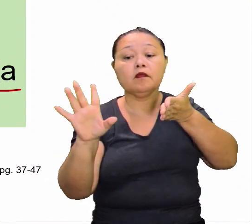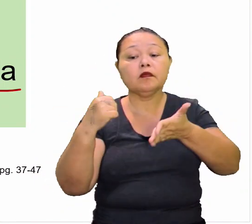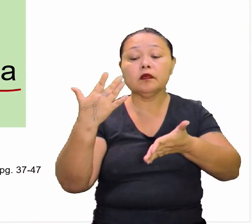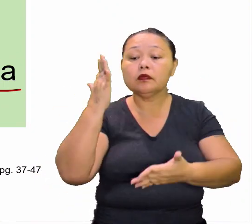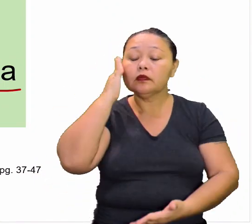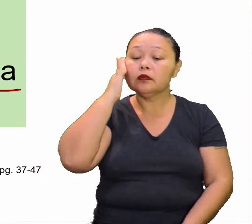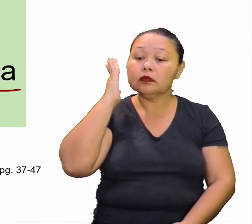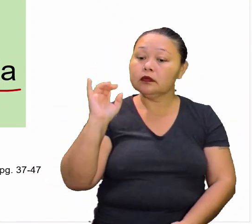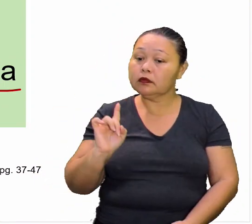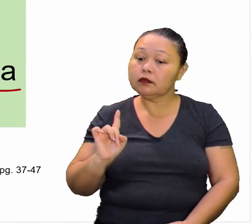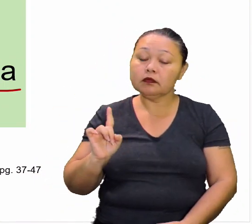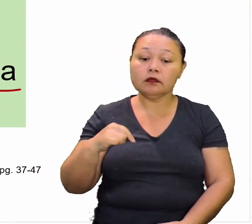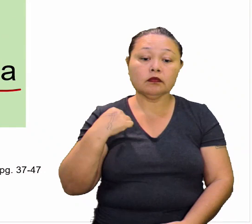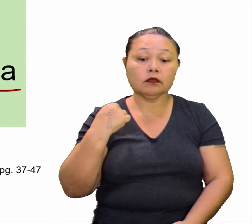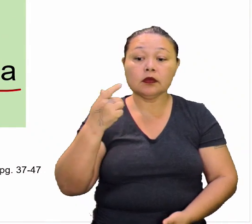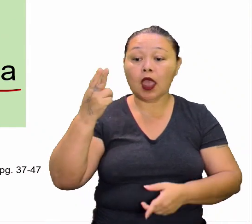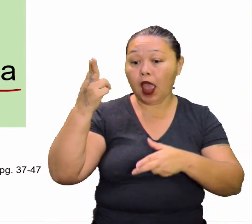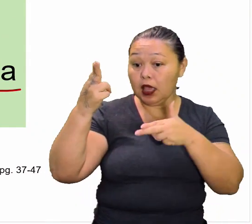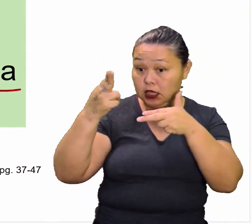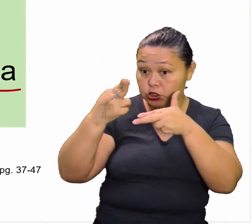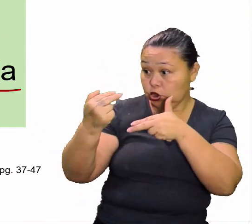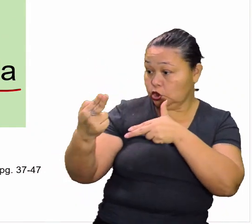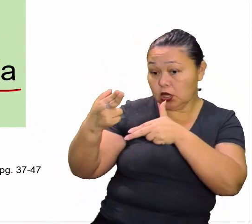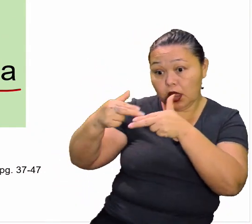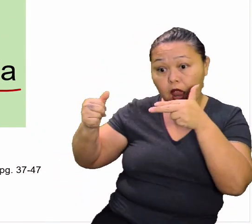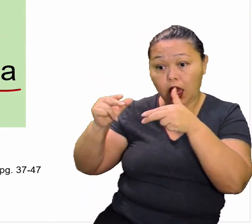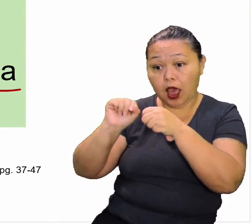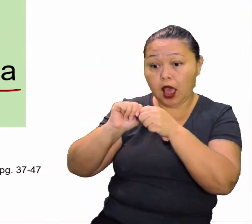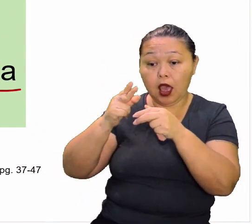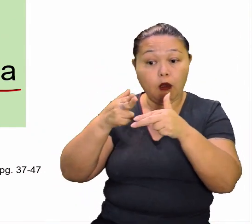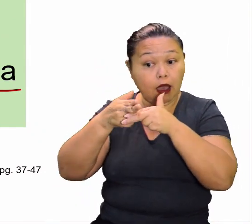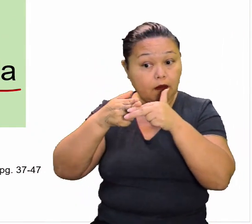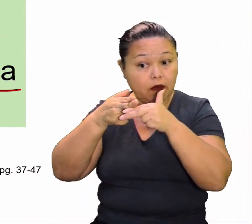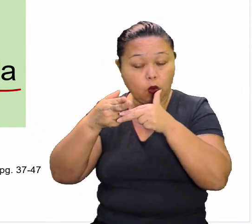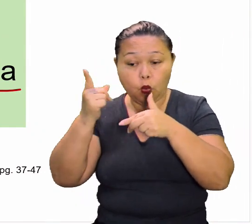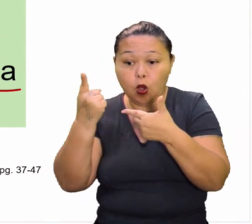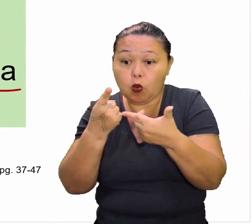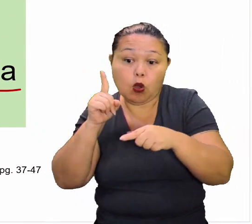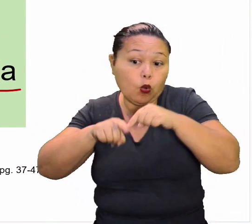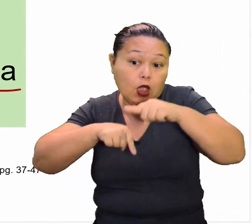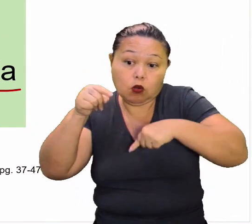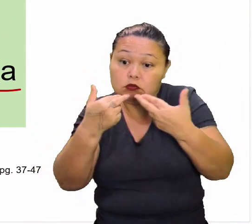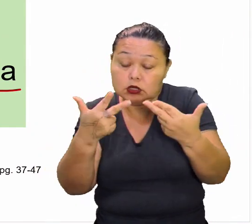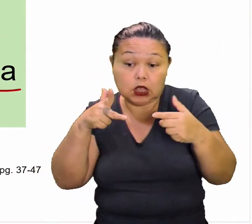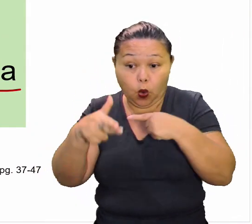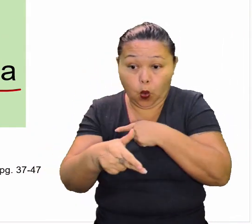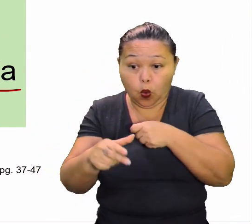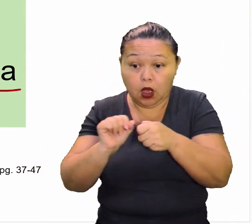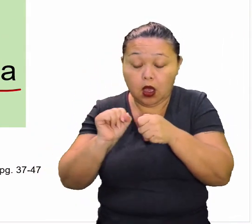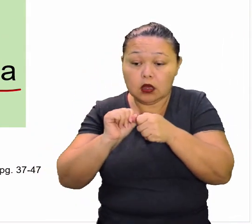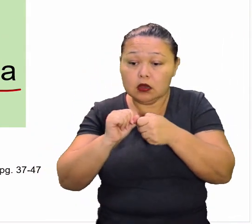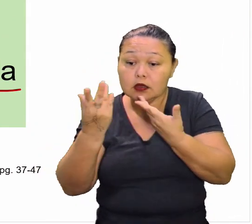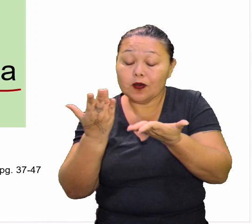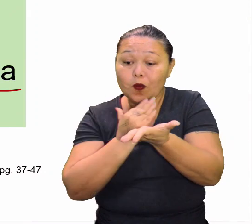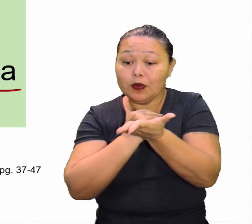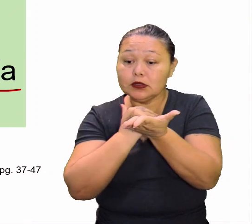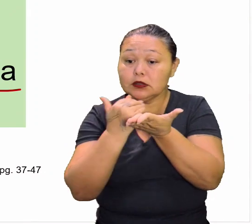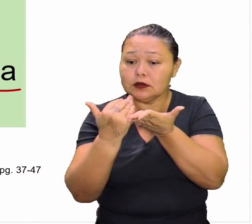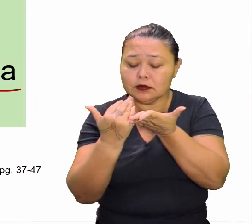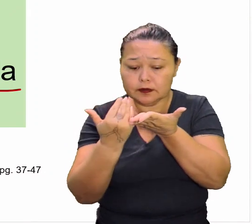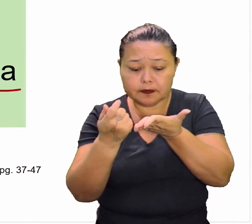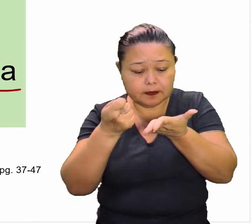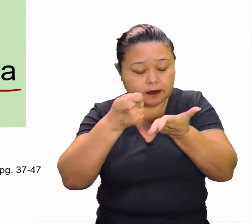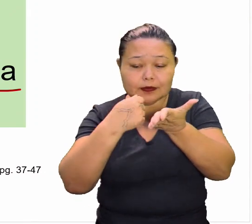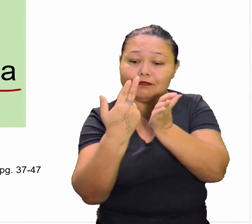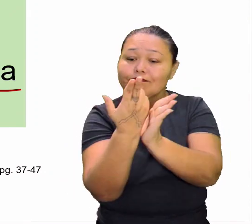quando você pega assim um estilete, uma faca, um objeto cortante, e você começa a fazer